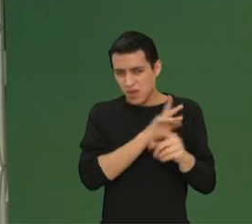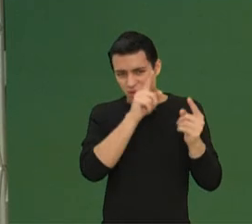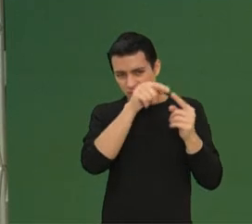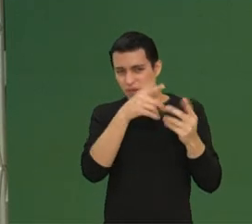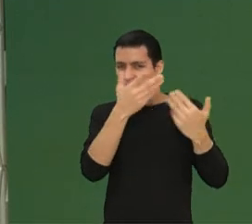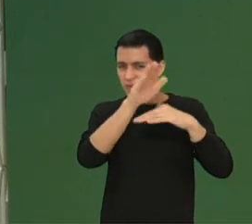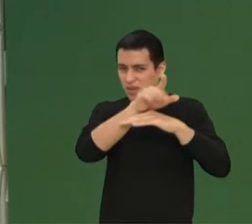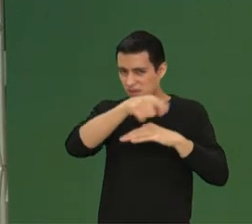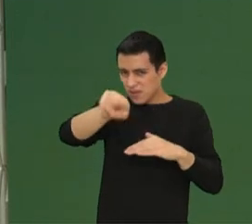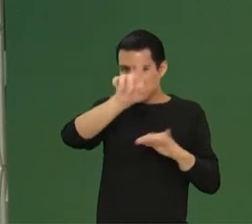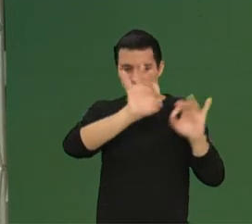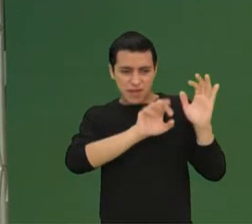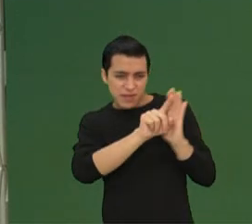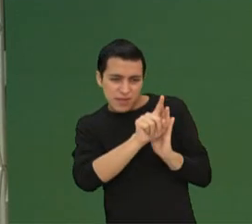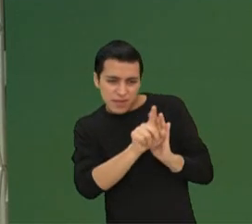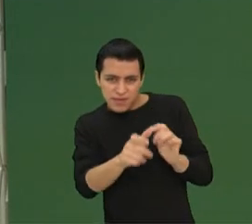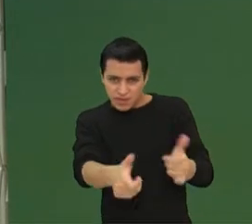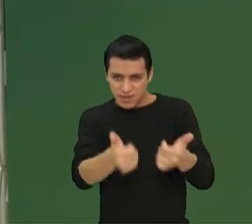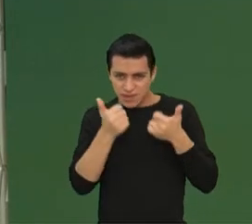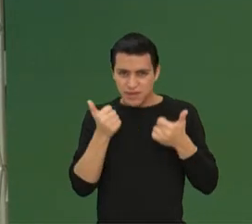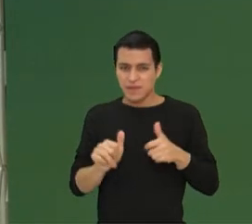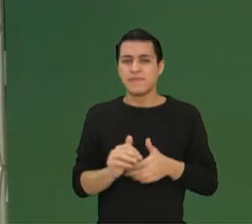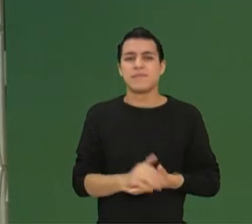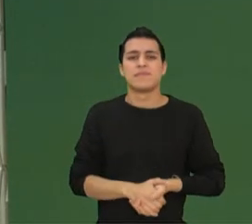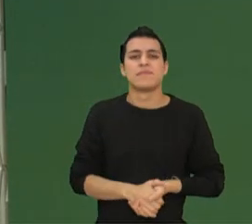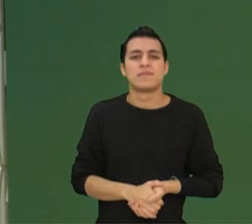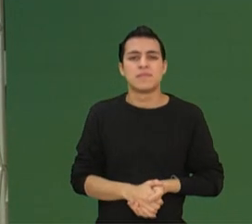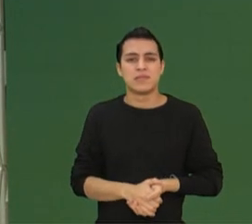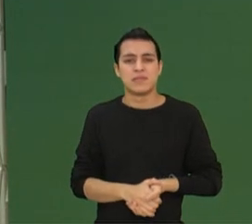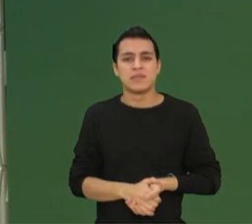para te ajudar nessa enquete.